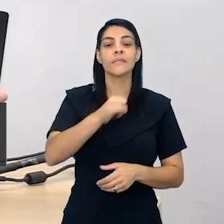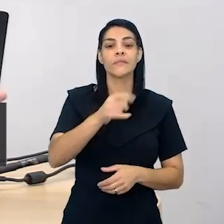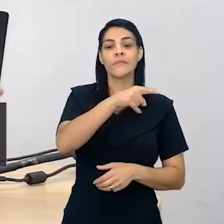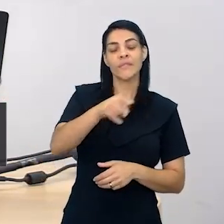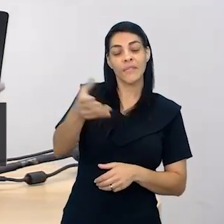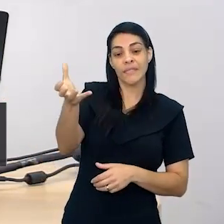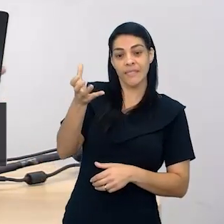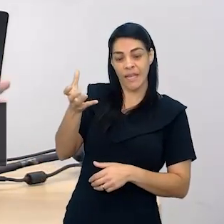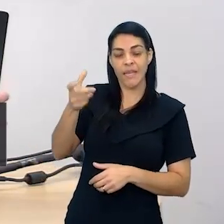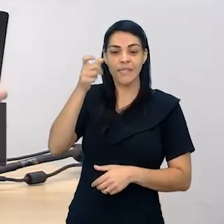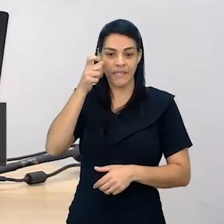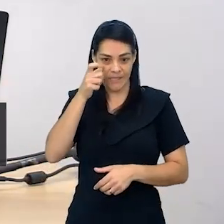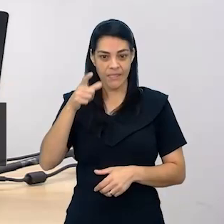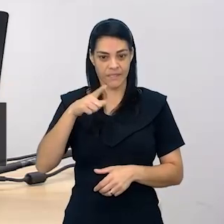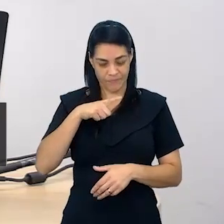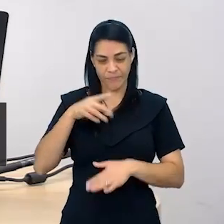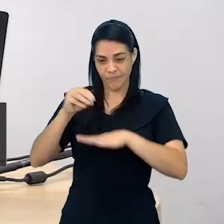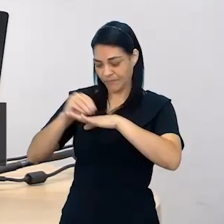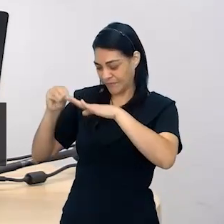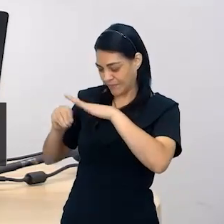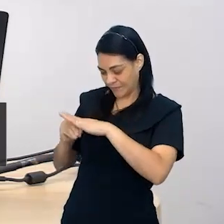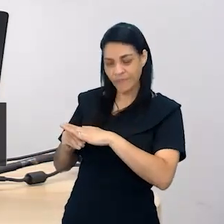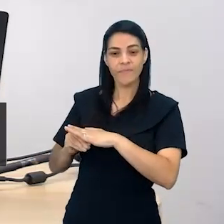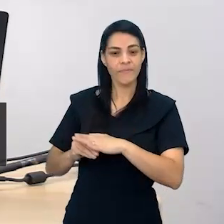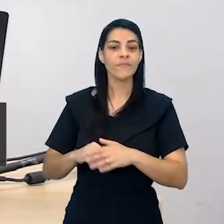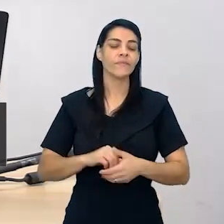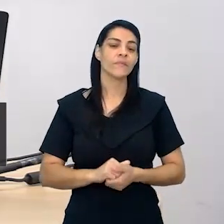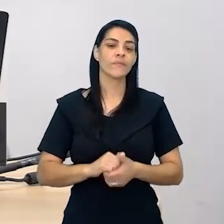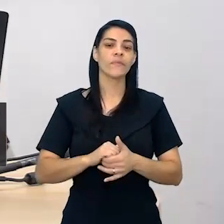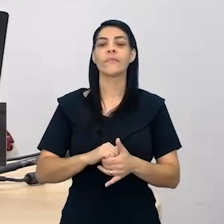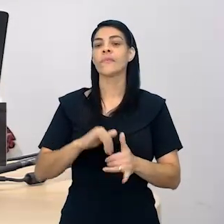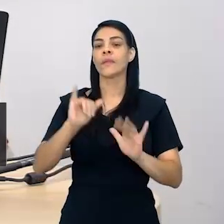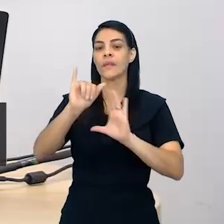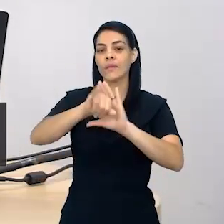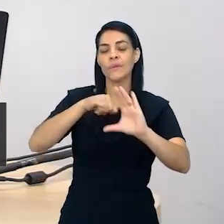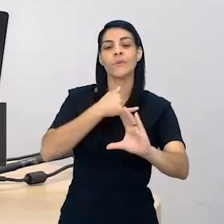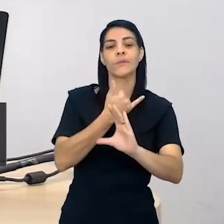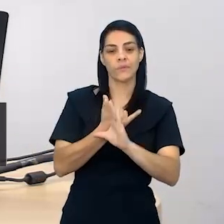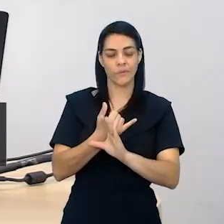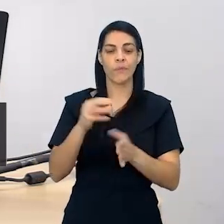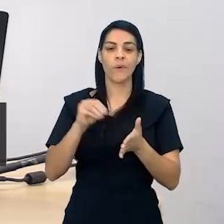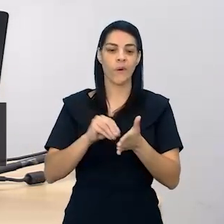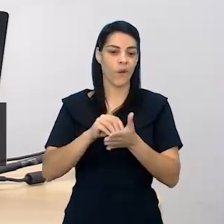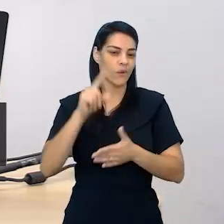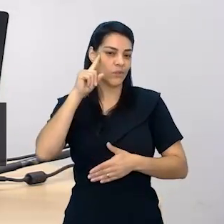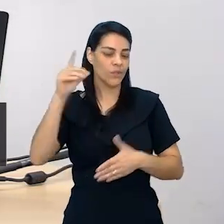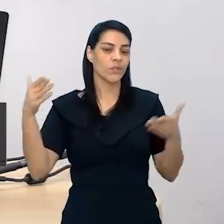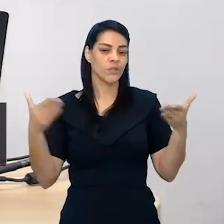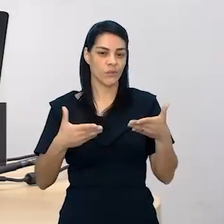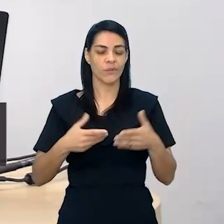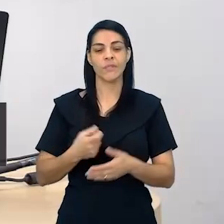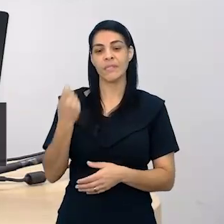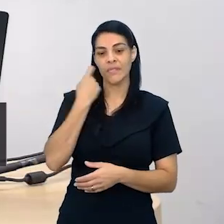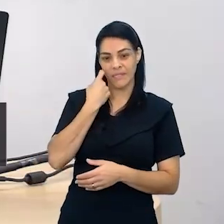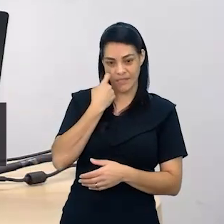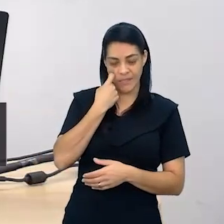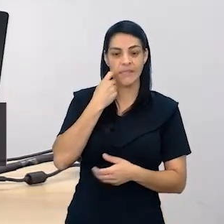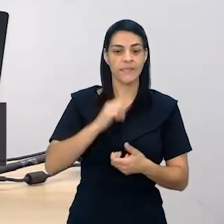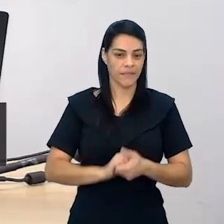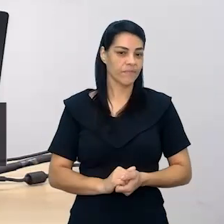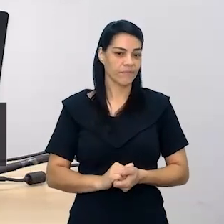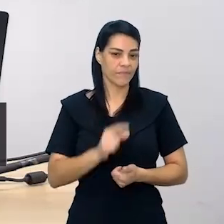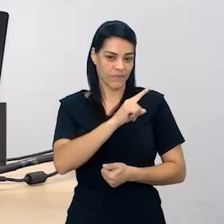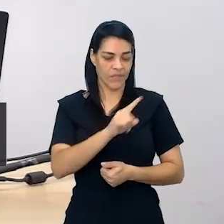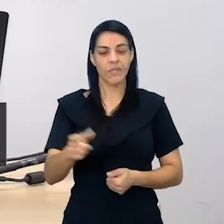tá disponível no link do repositório ou no próprio YouTube coloca a data de sexta-feira porque ela é transmitida às sextas-feiras E